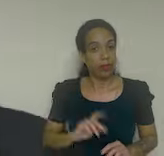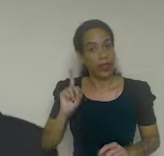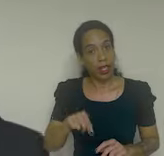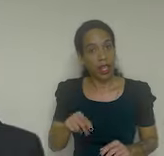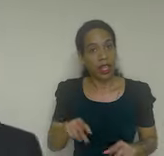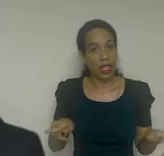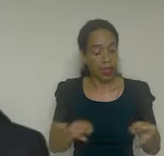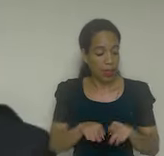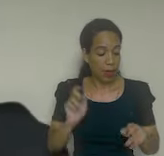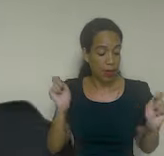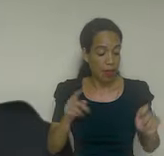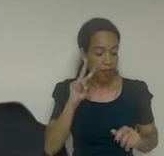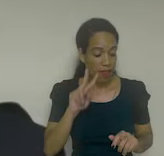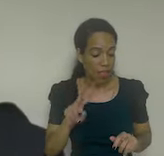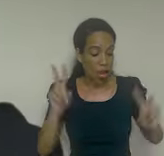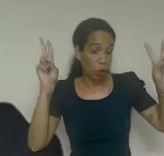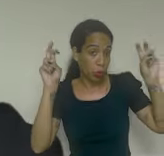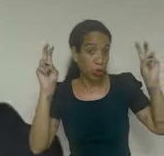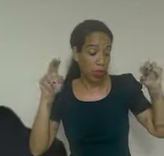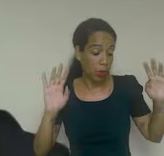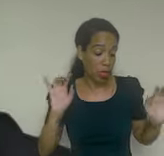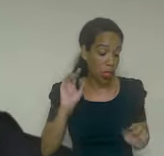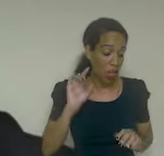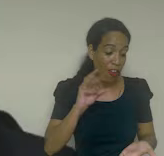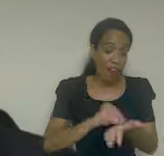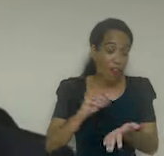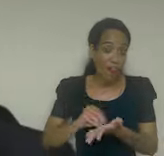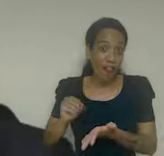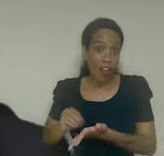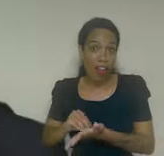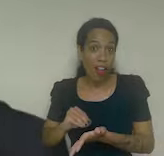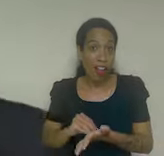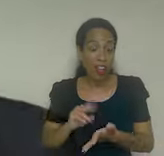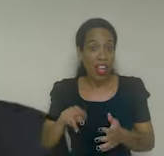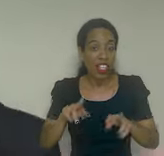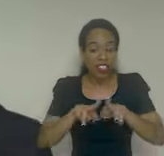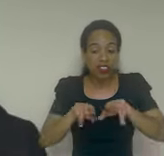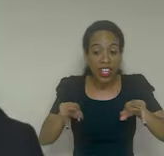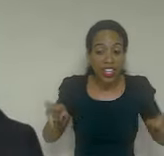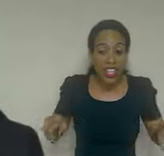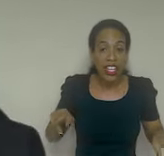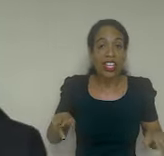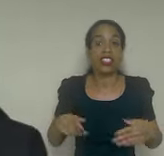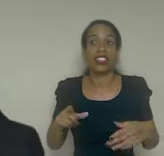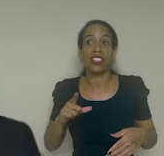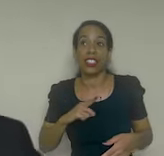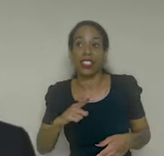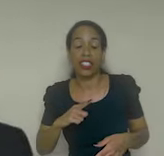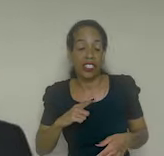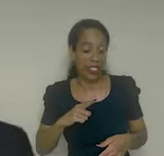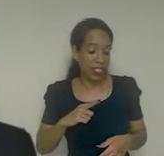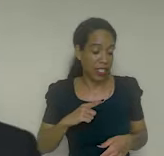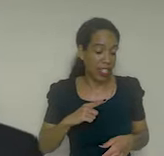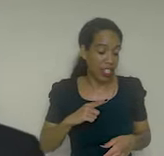É isso. Então, vocês podem ver que os temas não faltam. São temas variados, polêmicos,